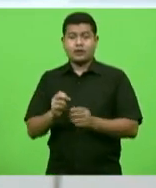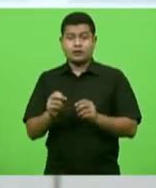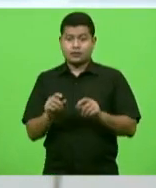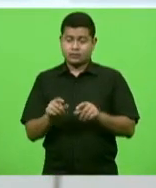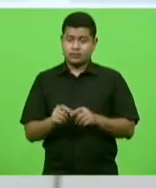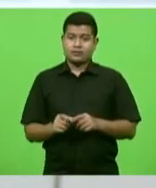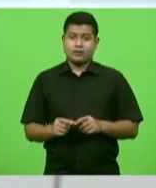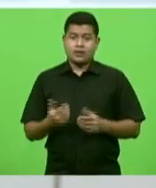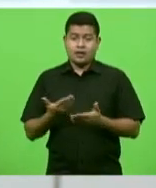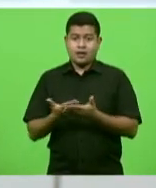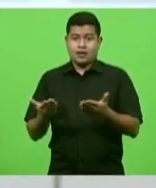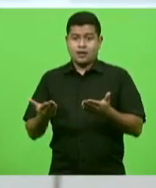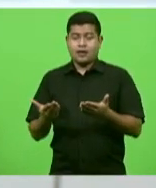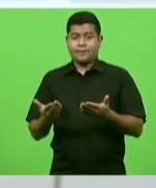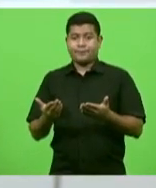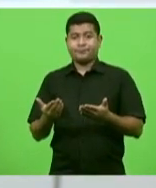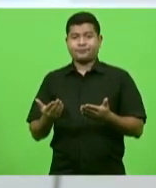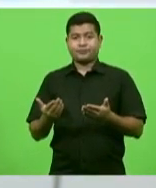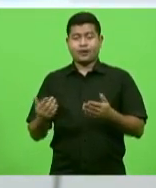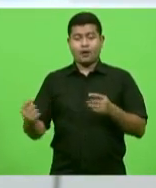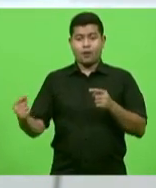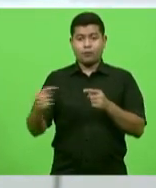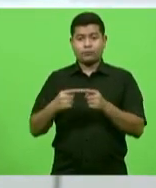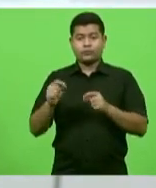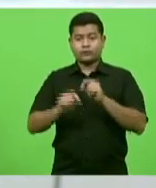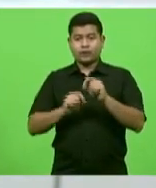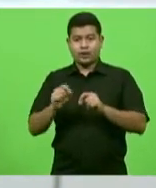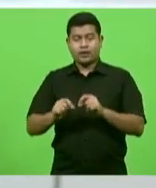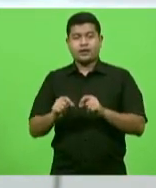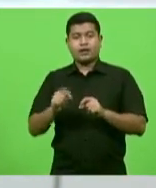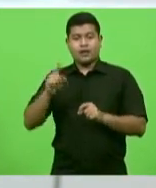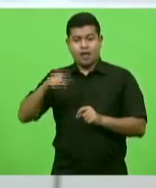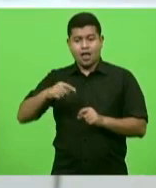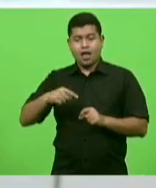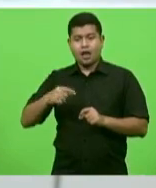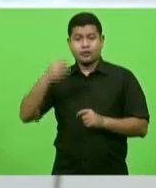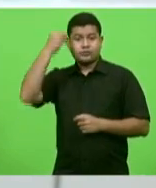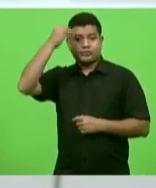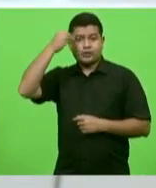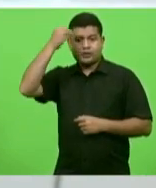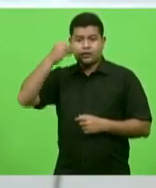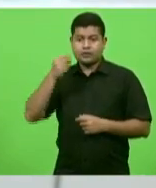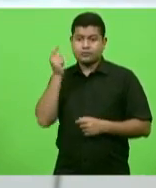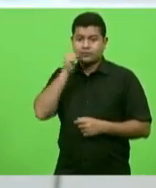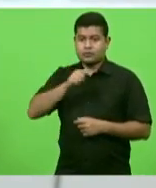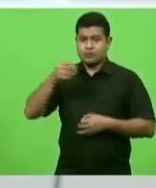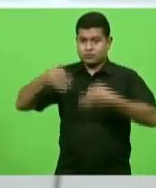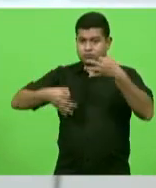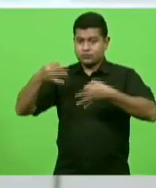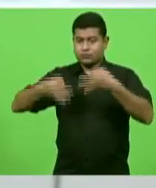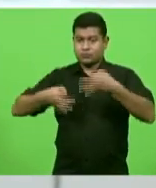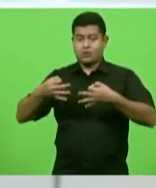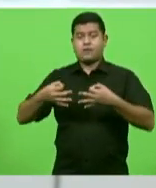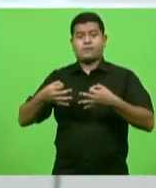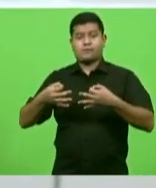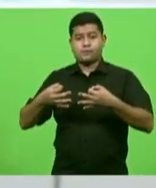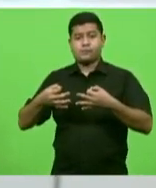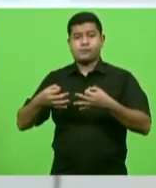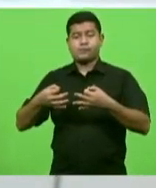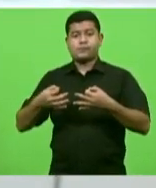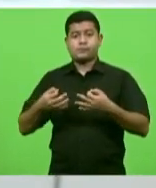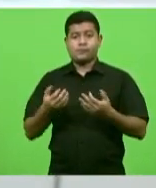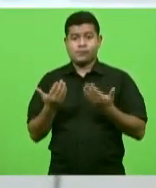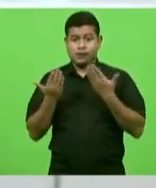imparcialidade indispensável para julgar a usar sua subjetividade em